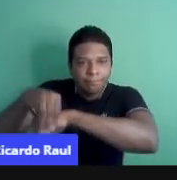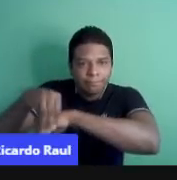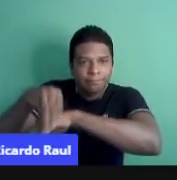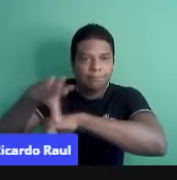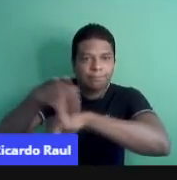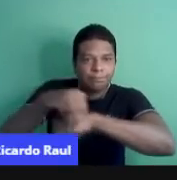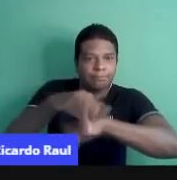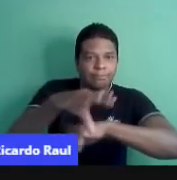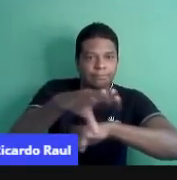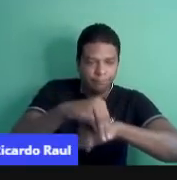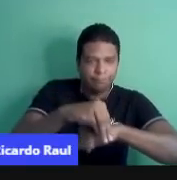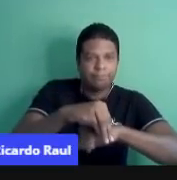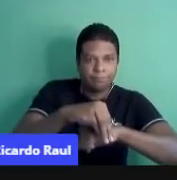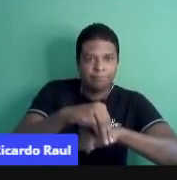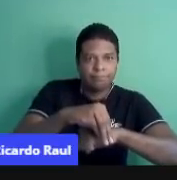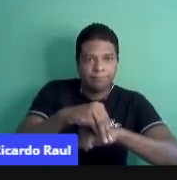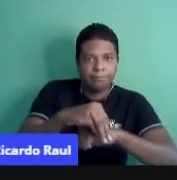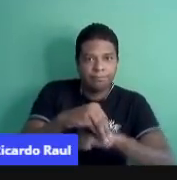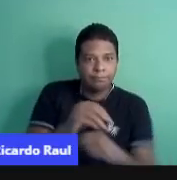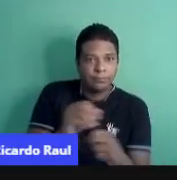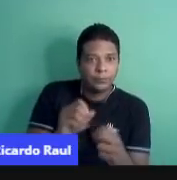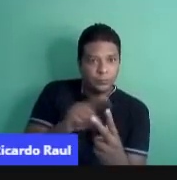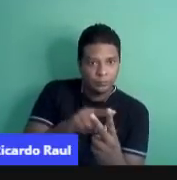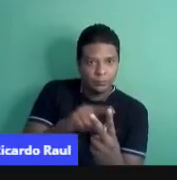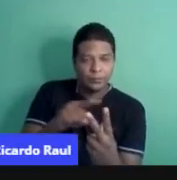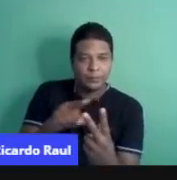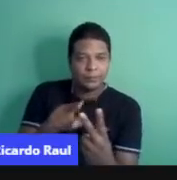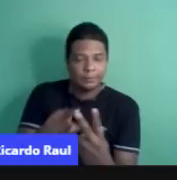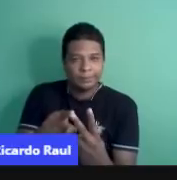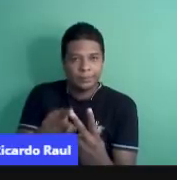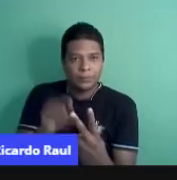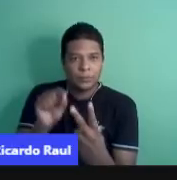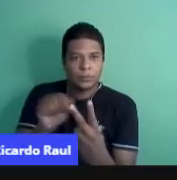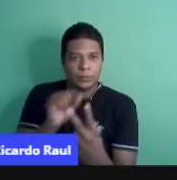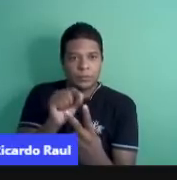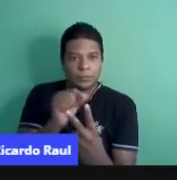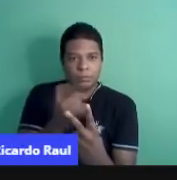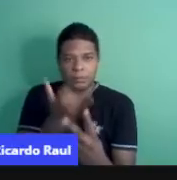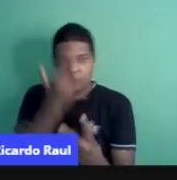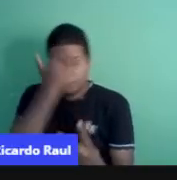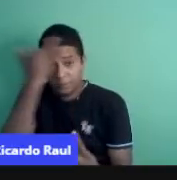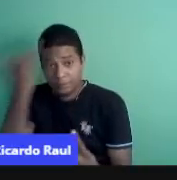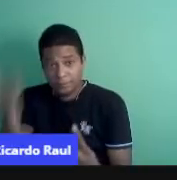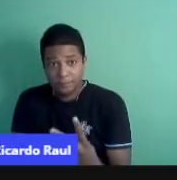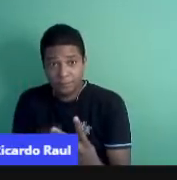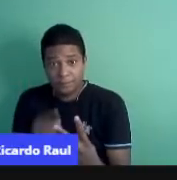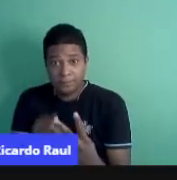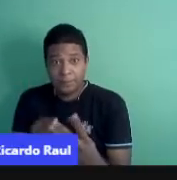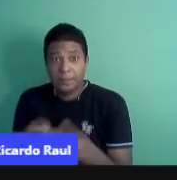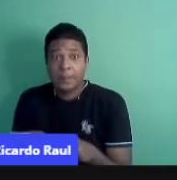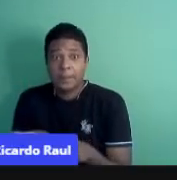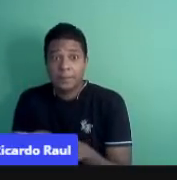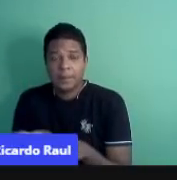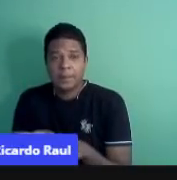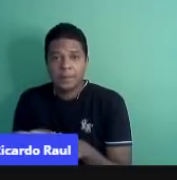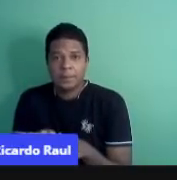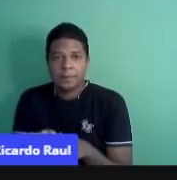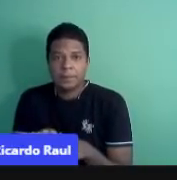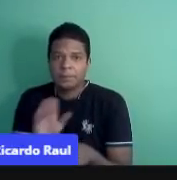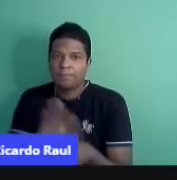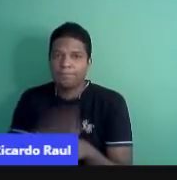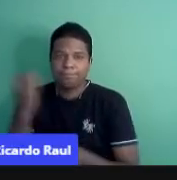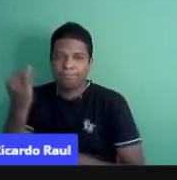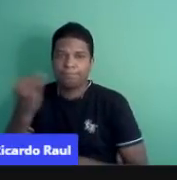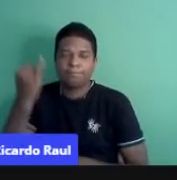a partir desses dois aspectos, do que é acidental, mas também do que é essencial.